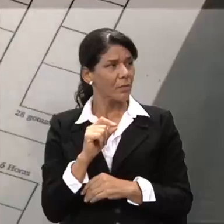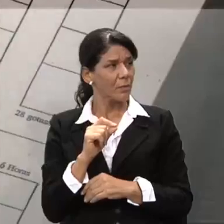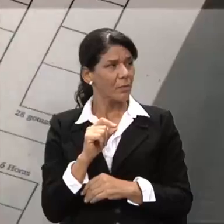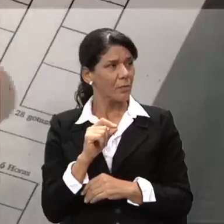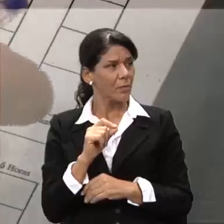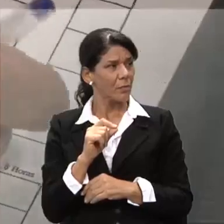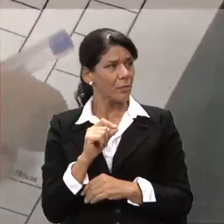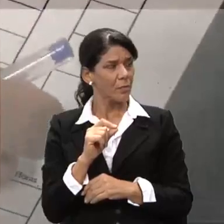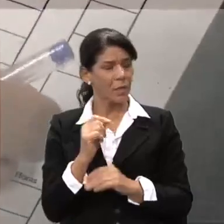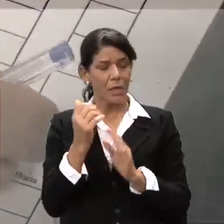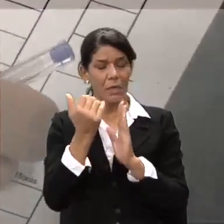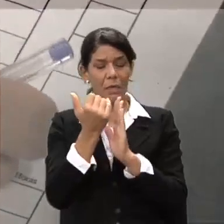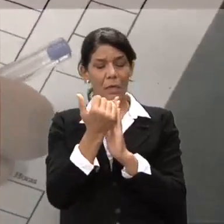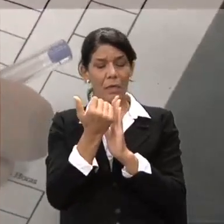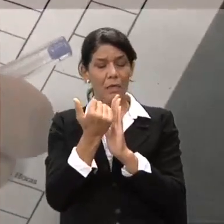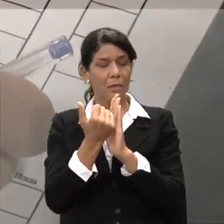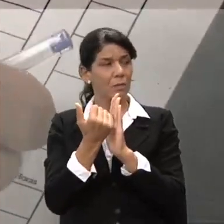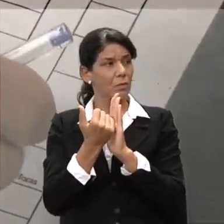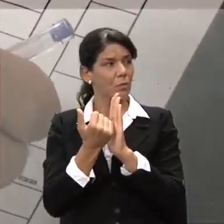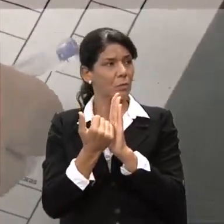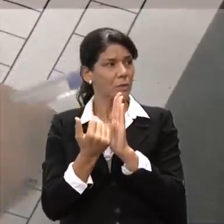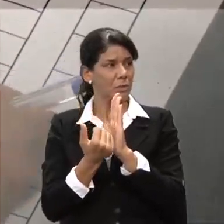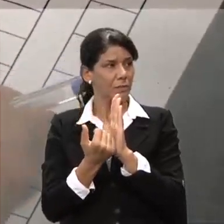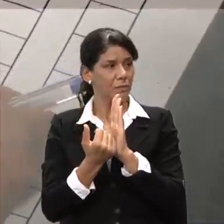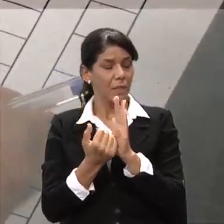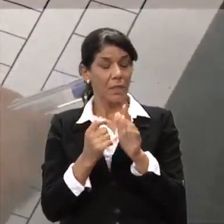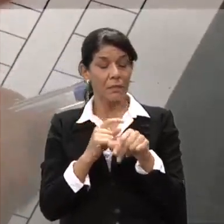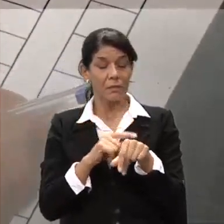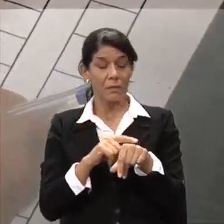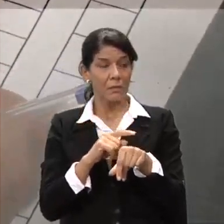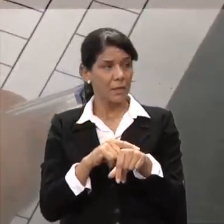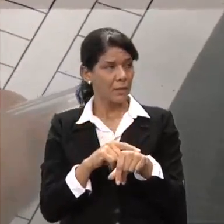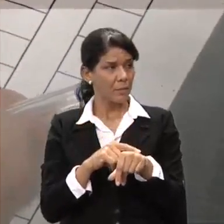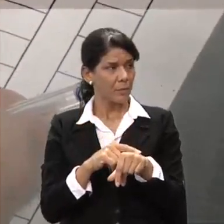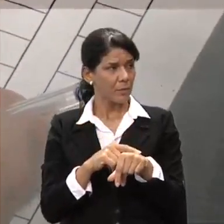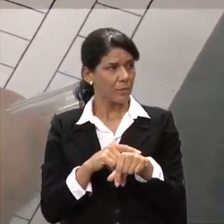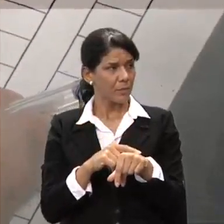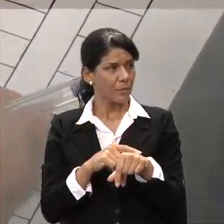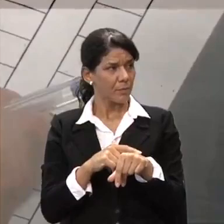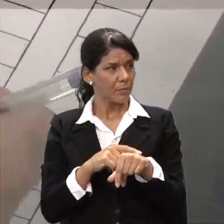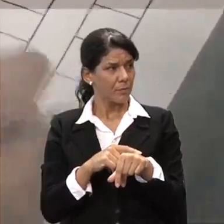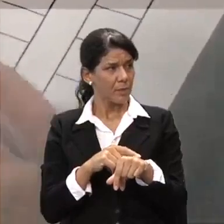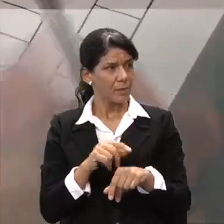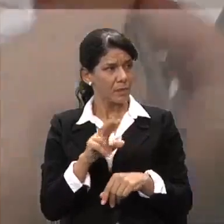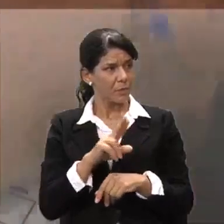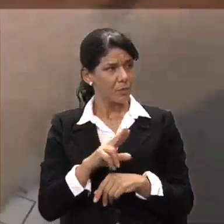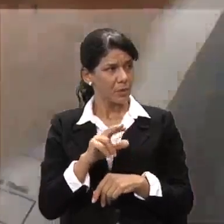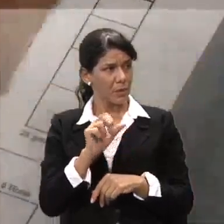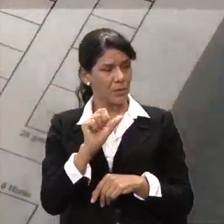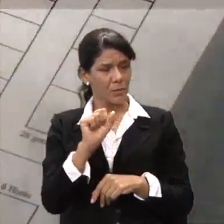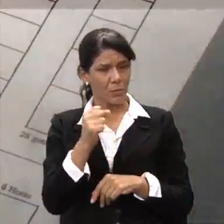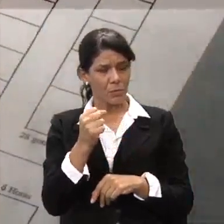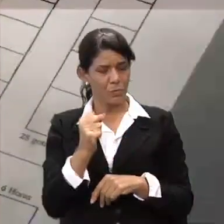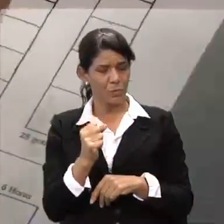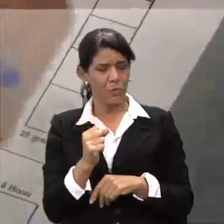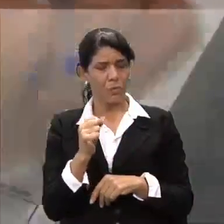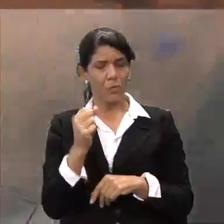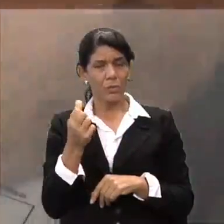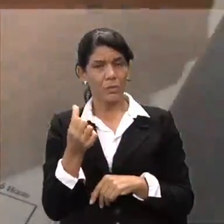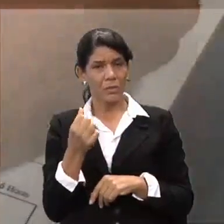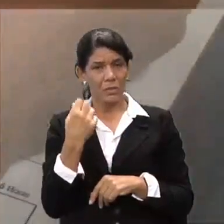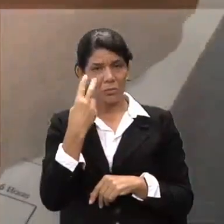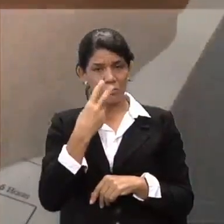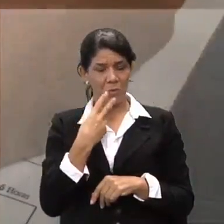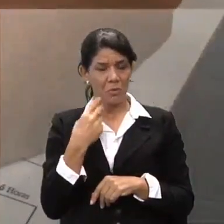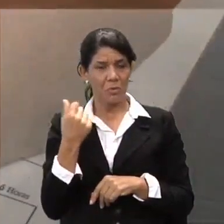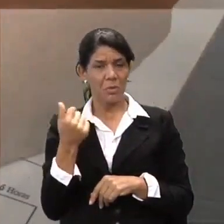a graduação em tempo, tá? Então, para ser administrado em 8 horas, 6 horas, 12